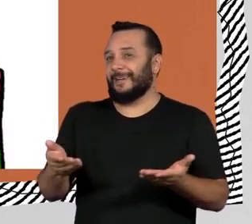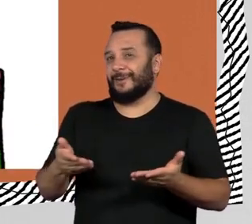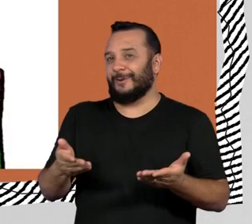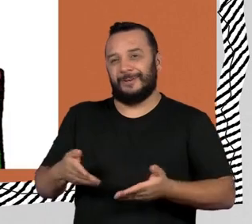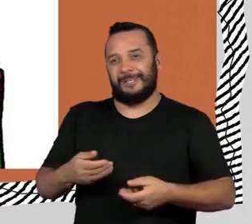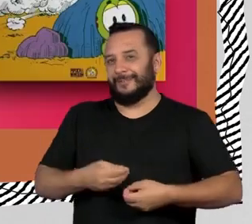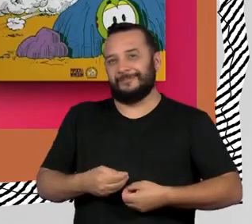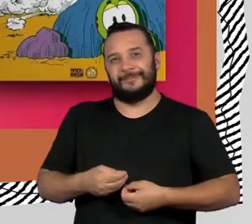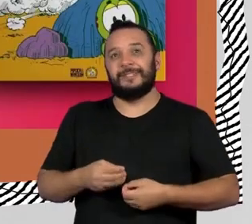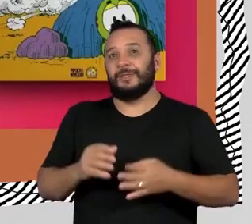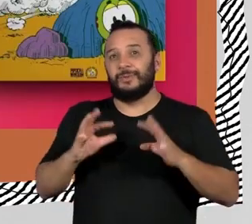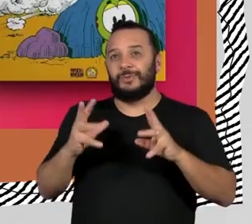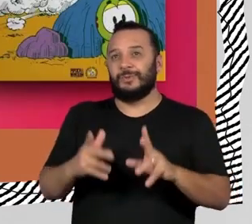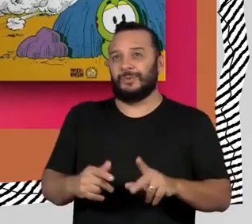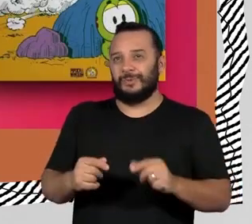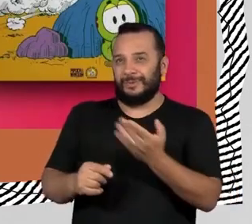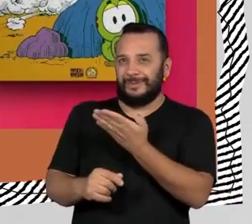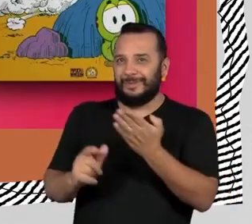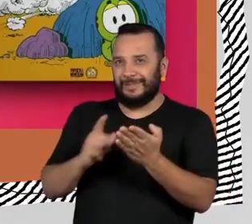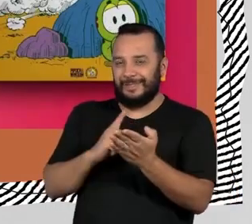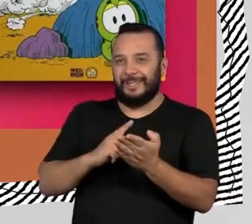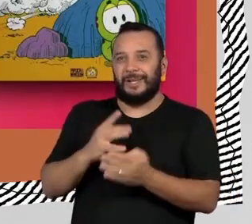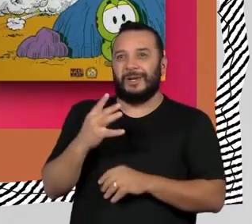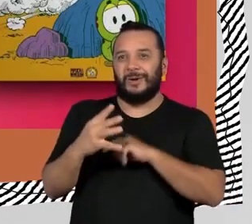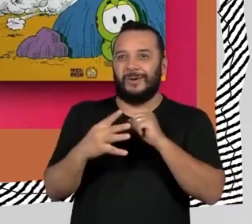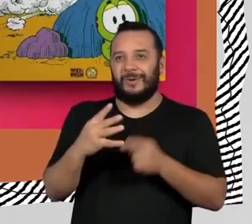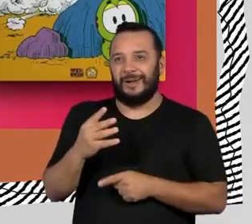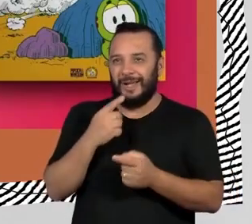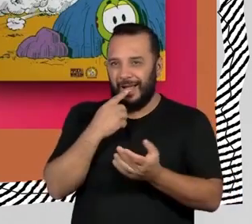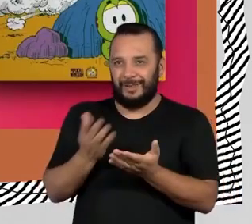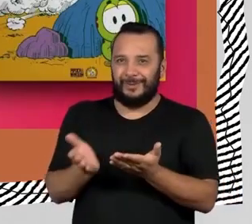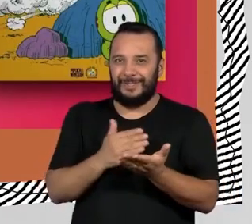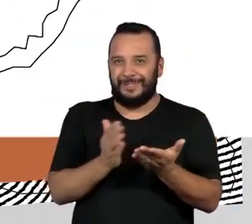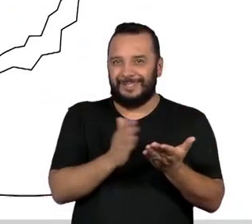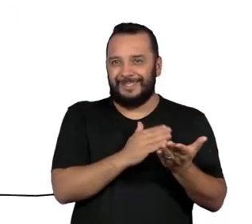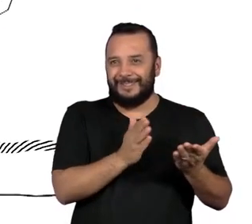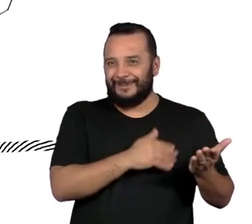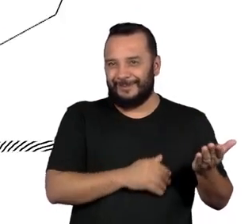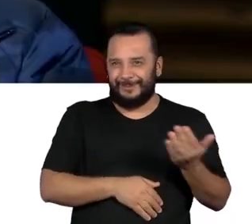é uma coleção de quatro livros que